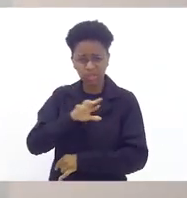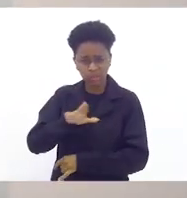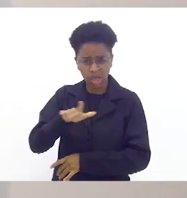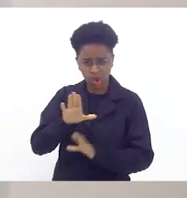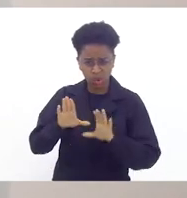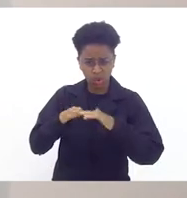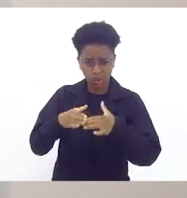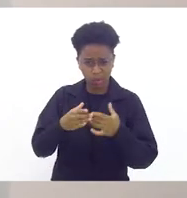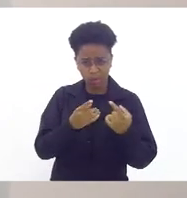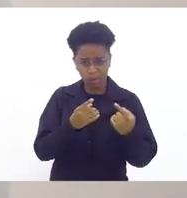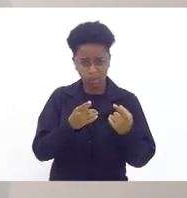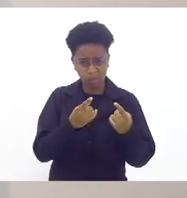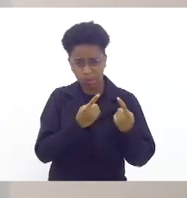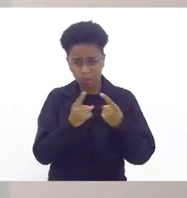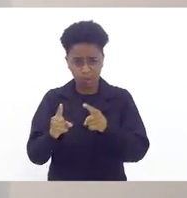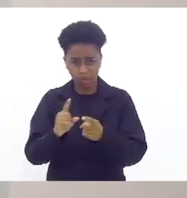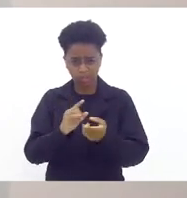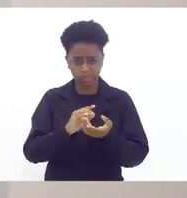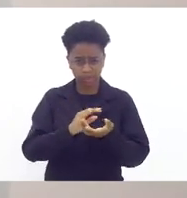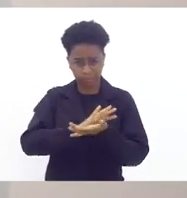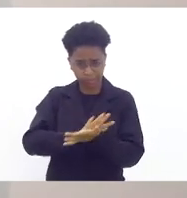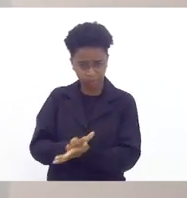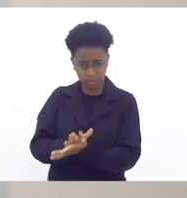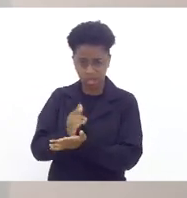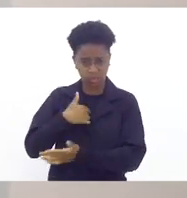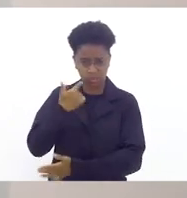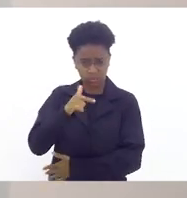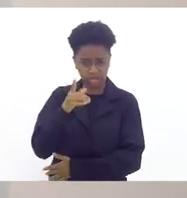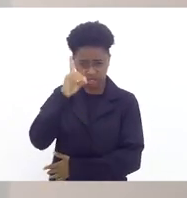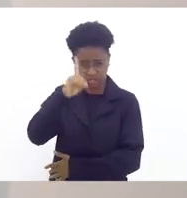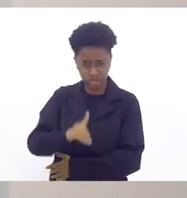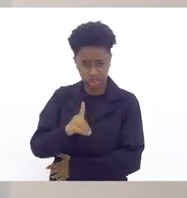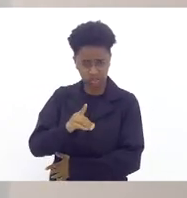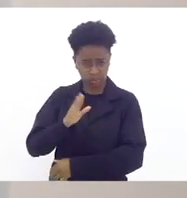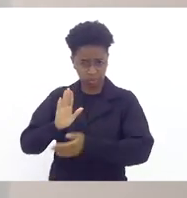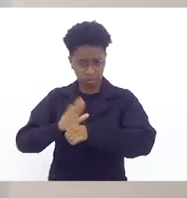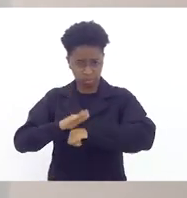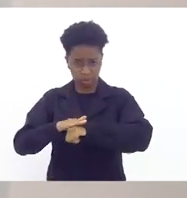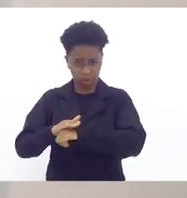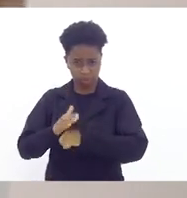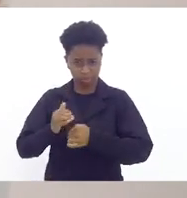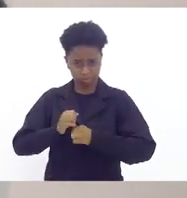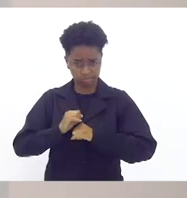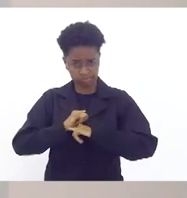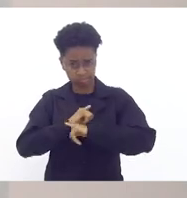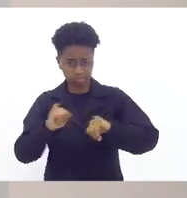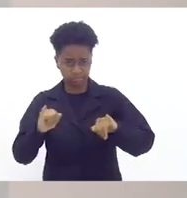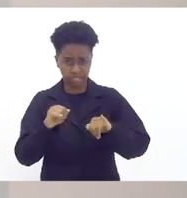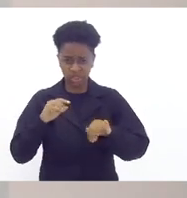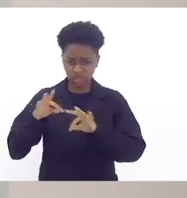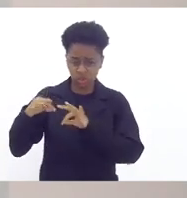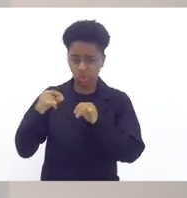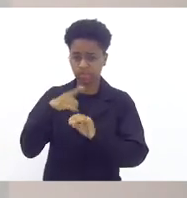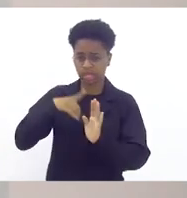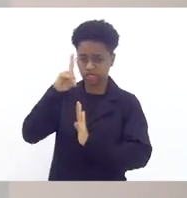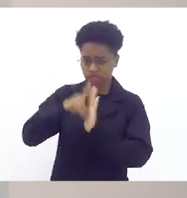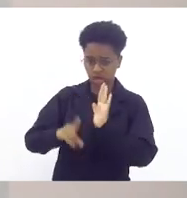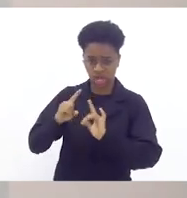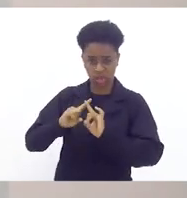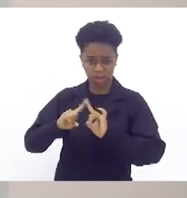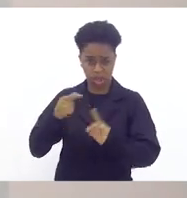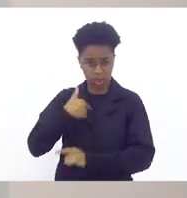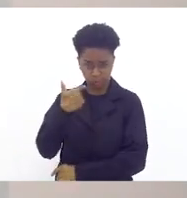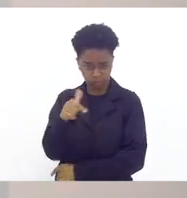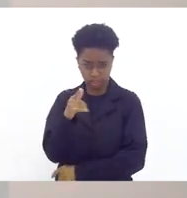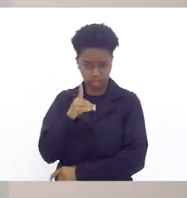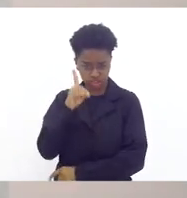intoleranças... Eu não tenho direito à minha autodeclaração... Claro que tem. Quer dizer que todos têm o direito e eu não tenho o